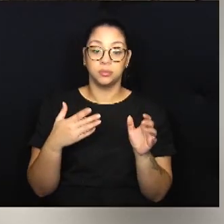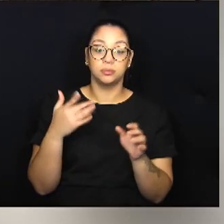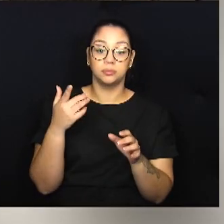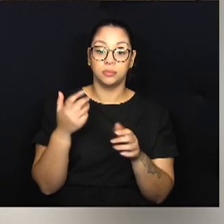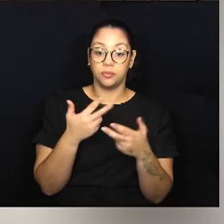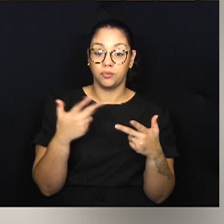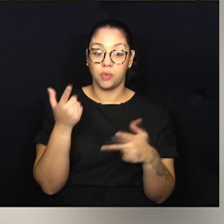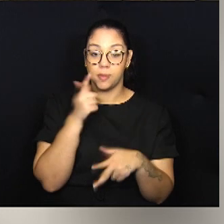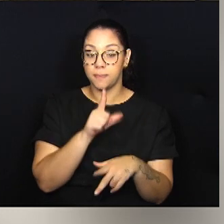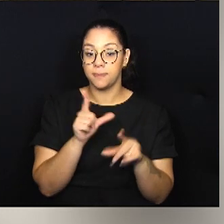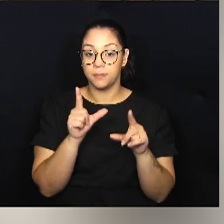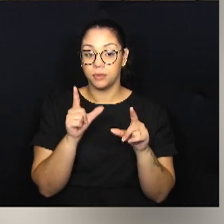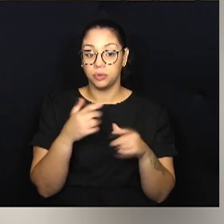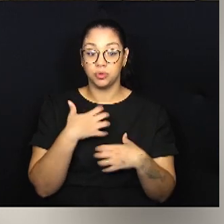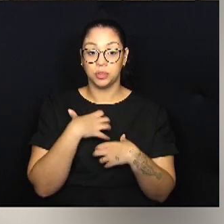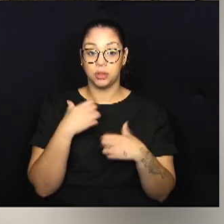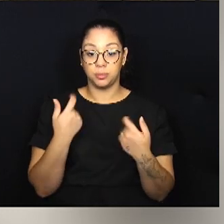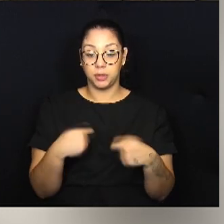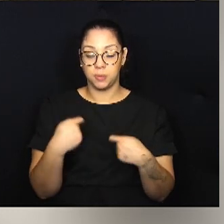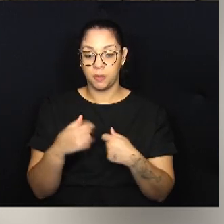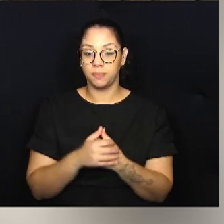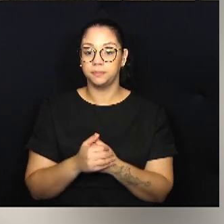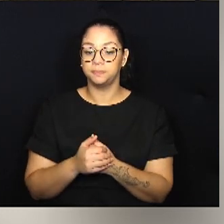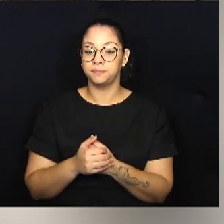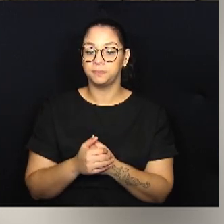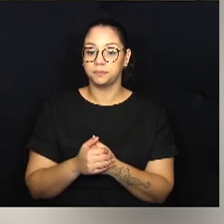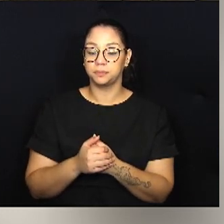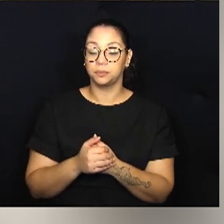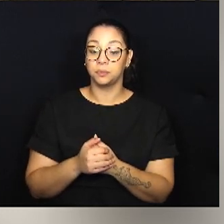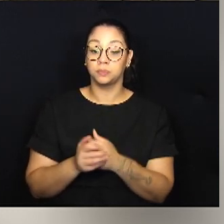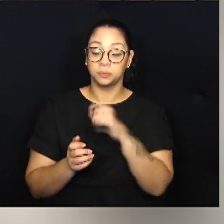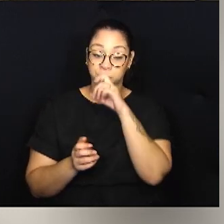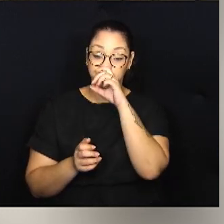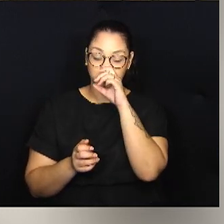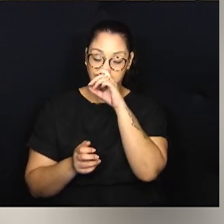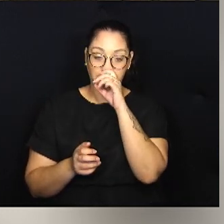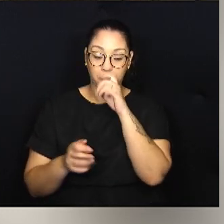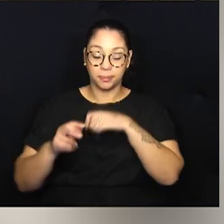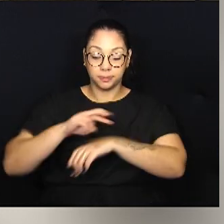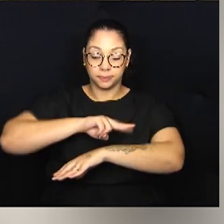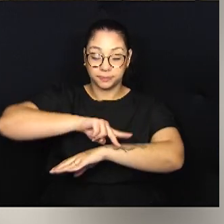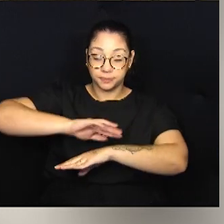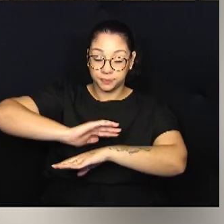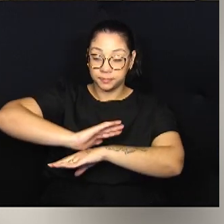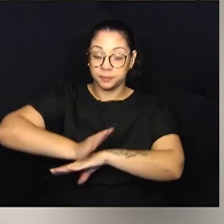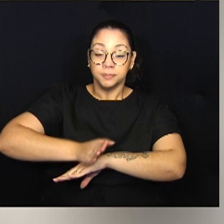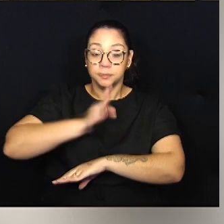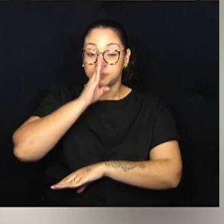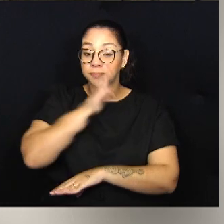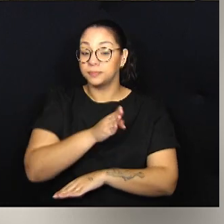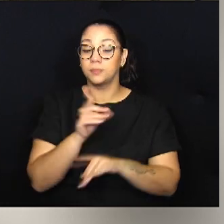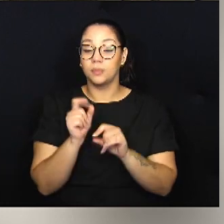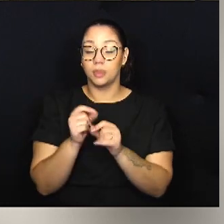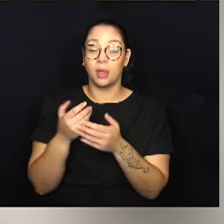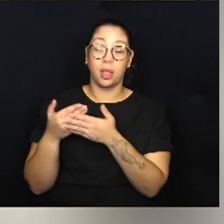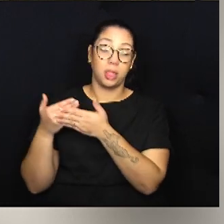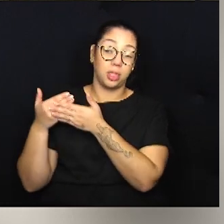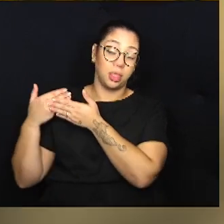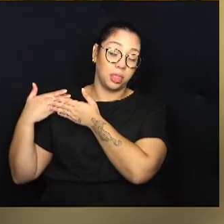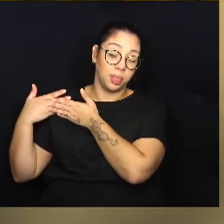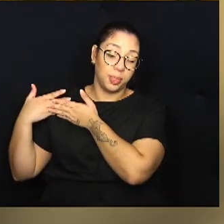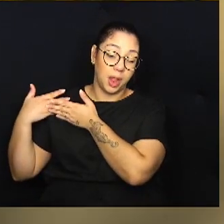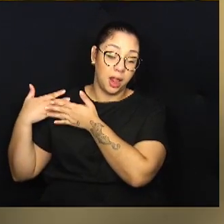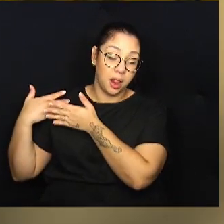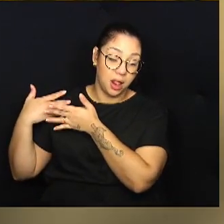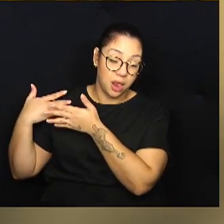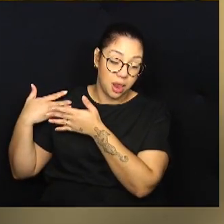No Brasil, as causas do racismo podem ser associadas principalmente à longa escravização de povos de